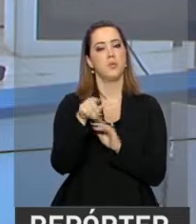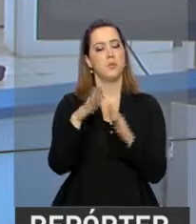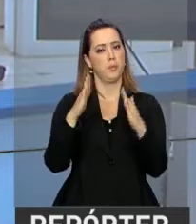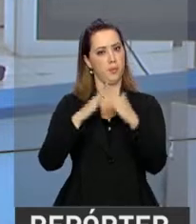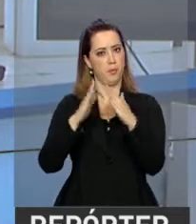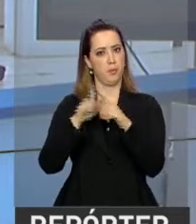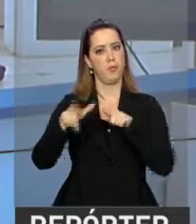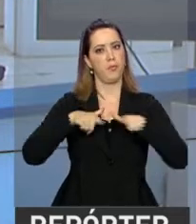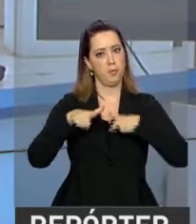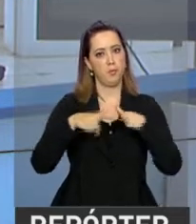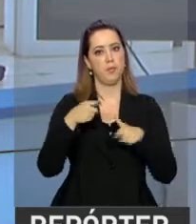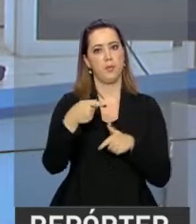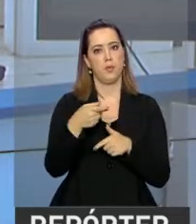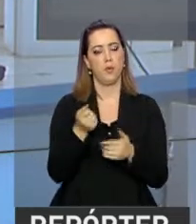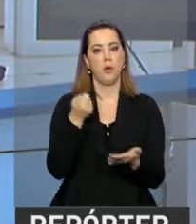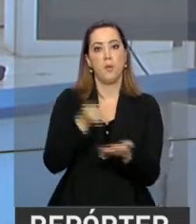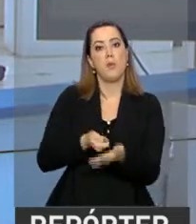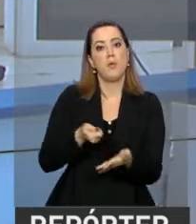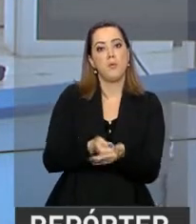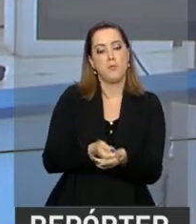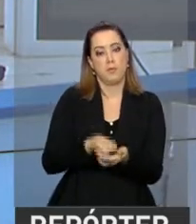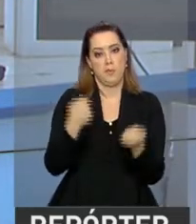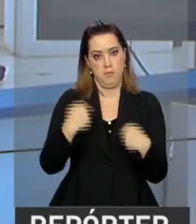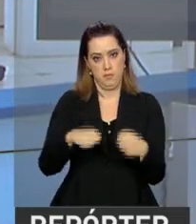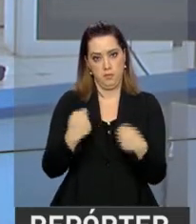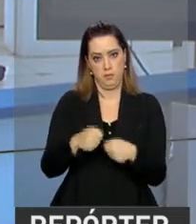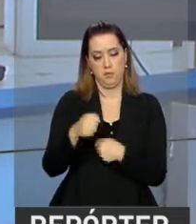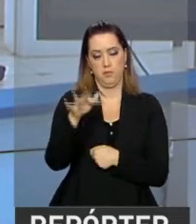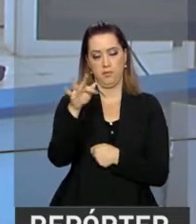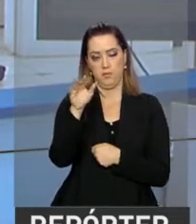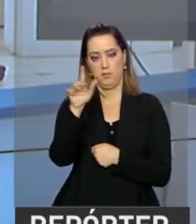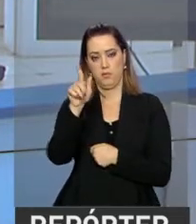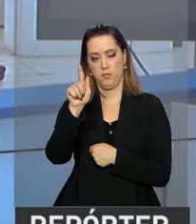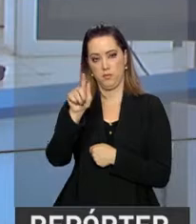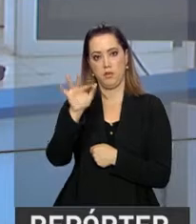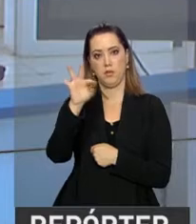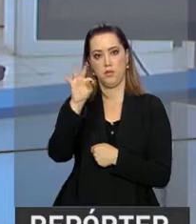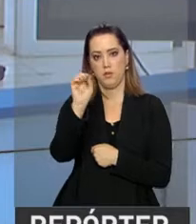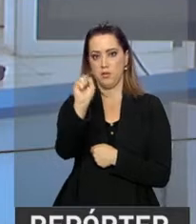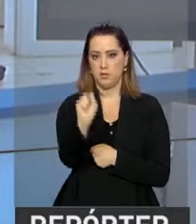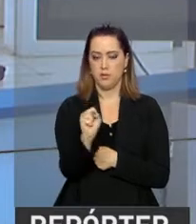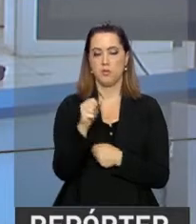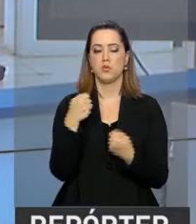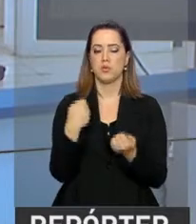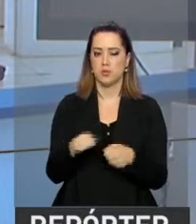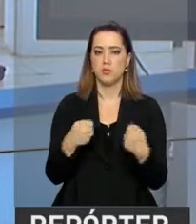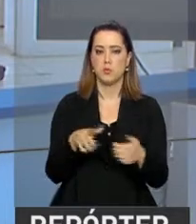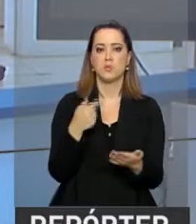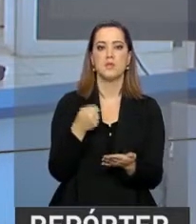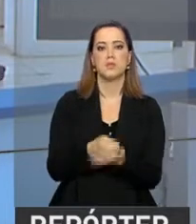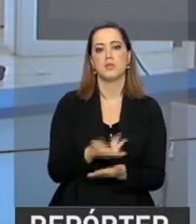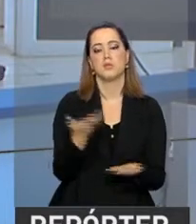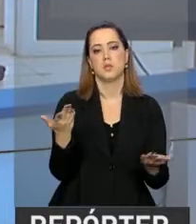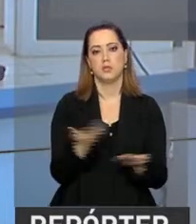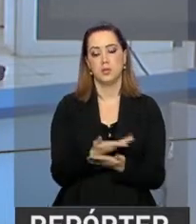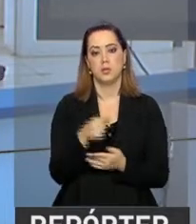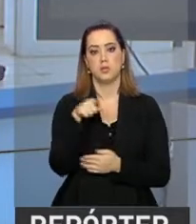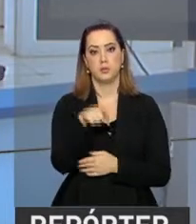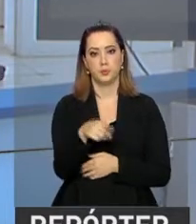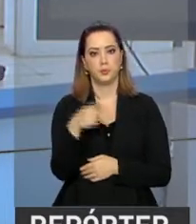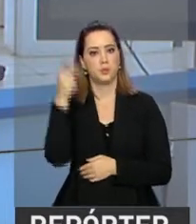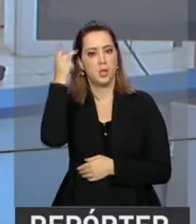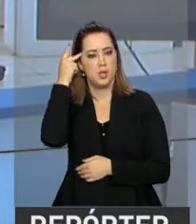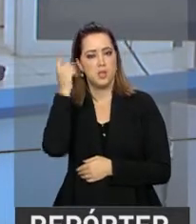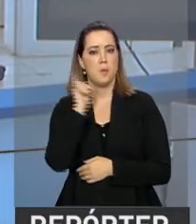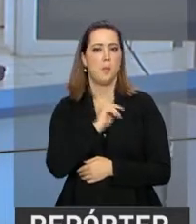obrigatório o pagamento do FGTS. 1.370.000 trabalhadores domésticos tinham FGTS em maio deste ano. São Paulo,